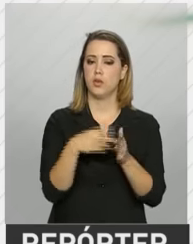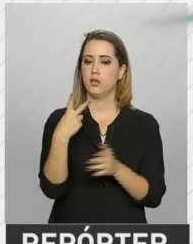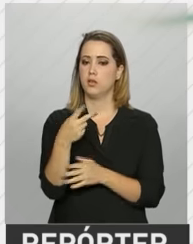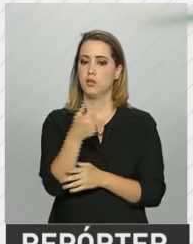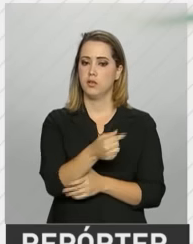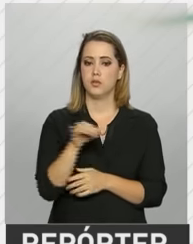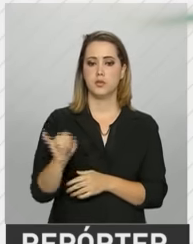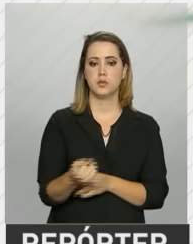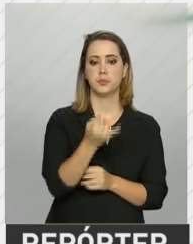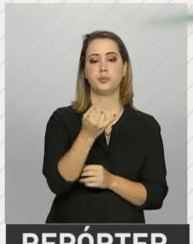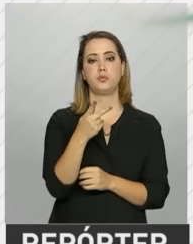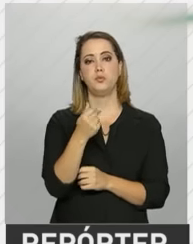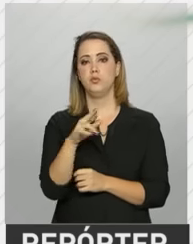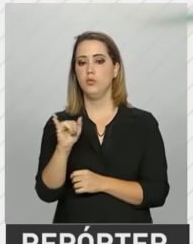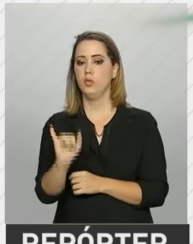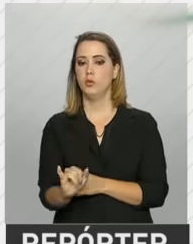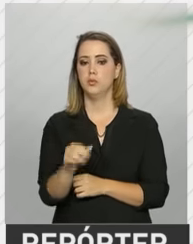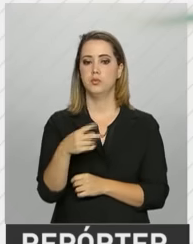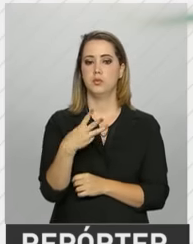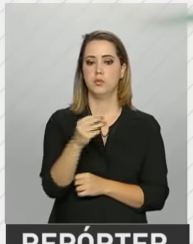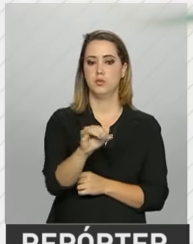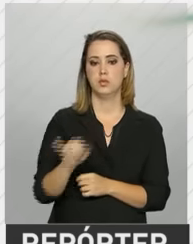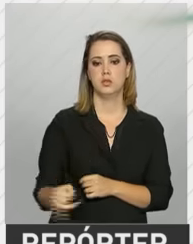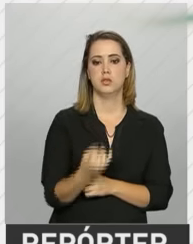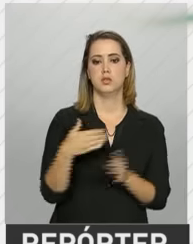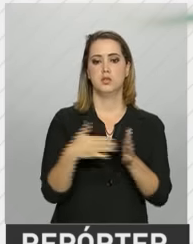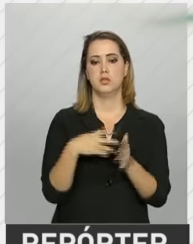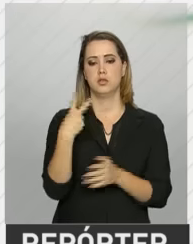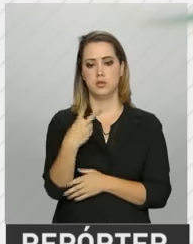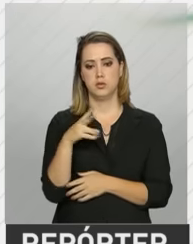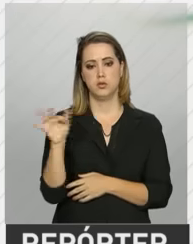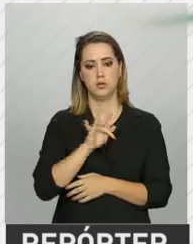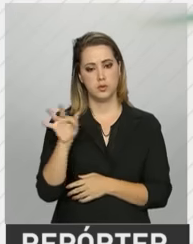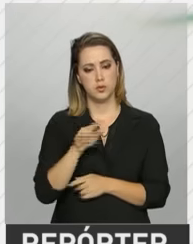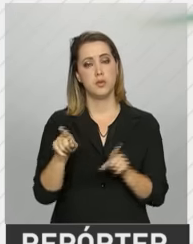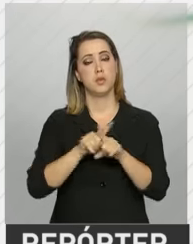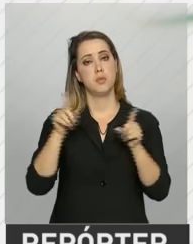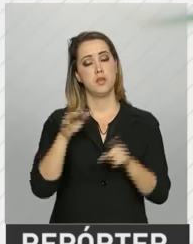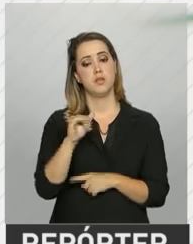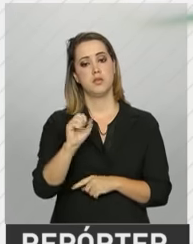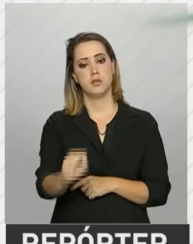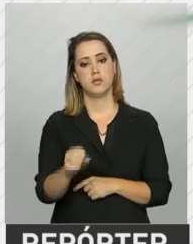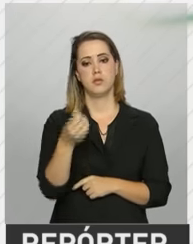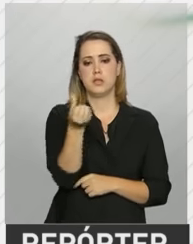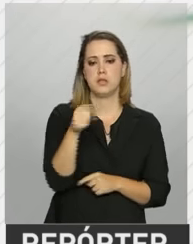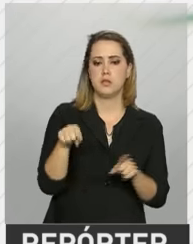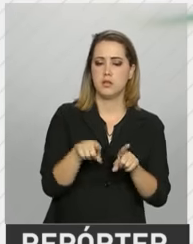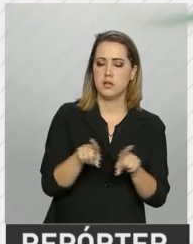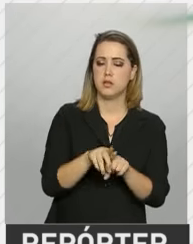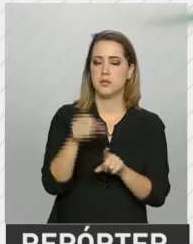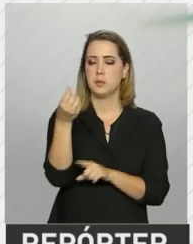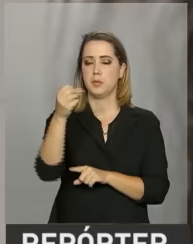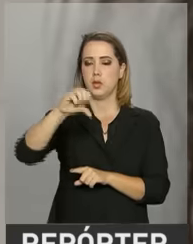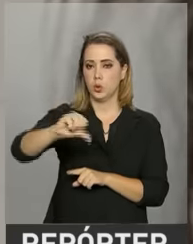o ProUni entre 30 de janeiro e 2 de fevereiro já as inscrições o fiéis serão entre os dias 6 e 9